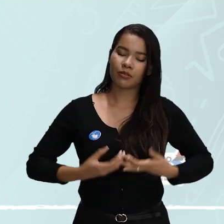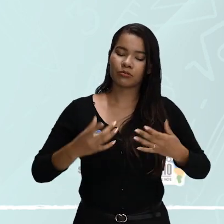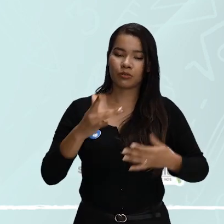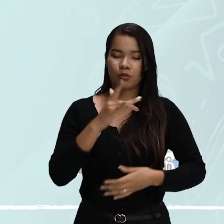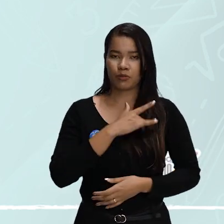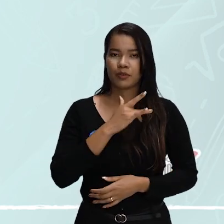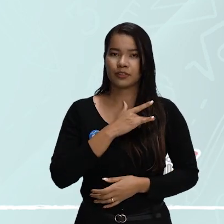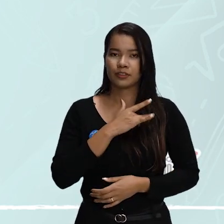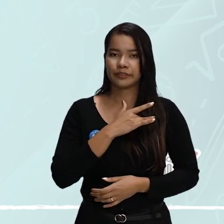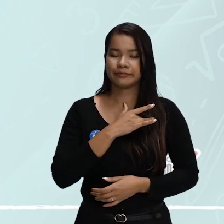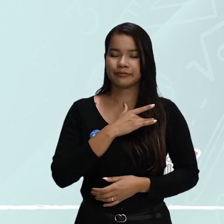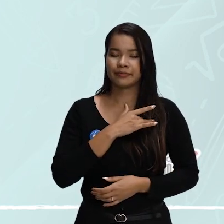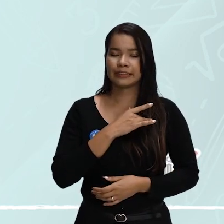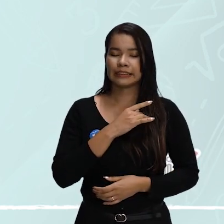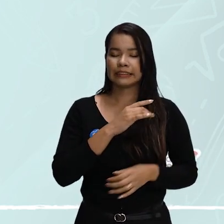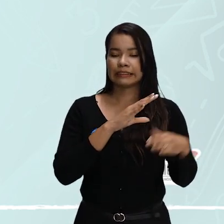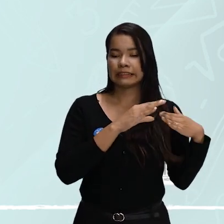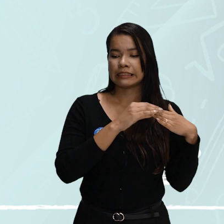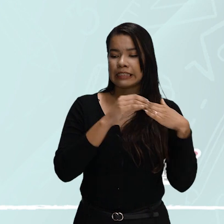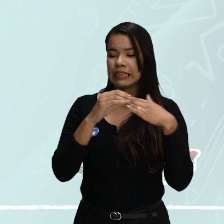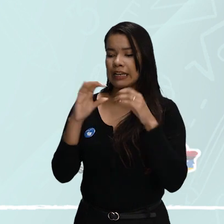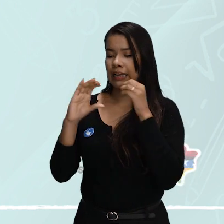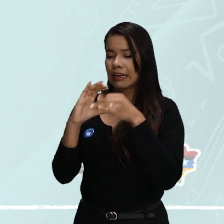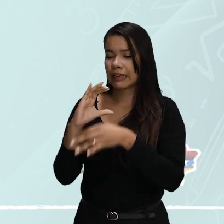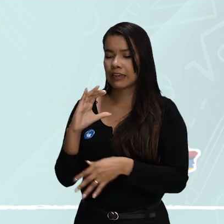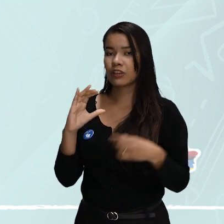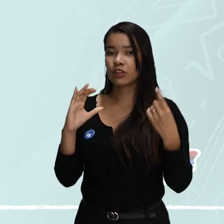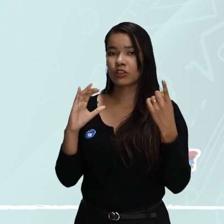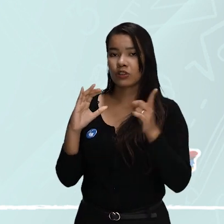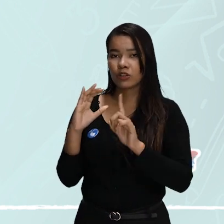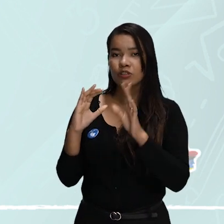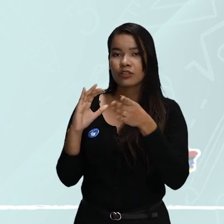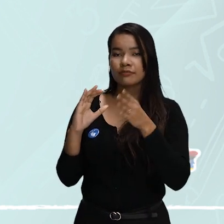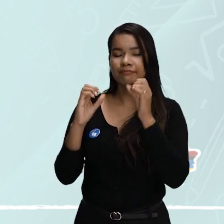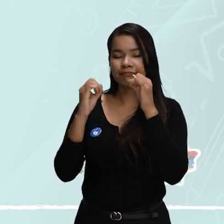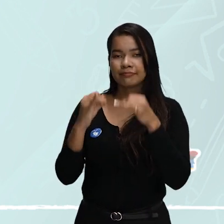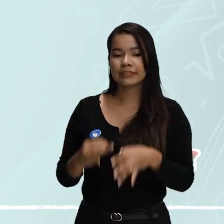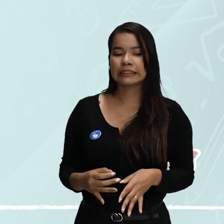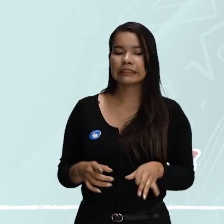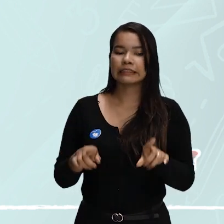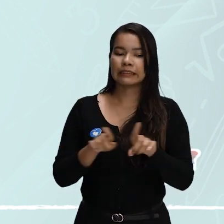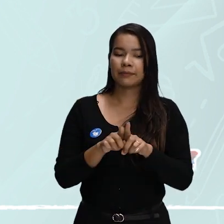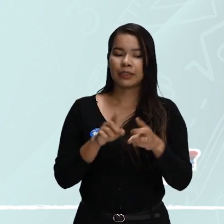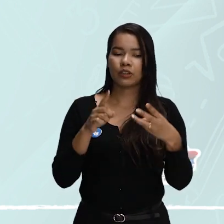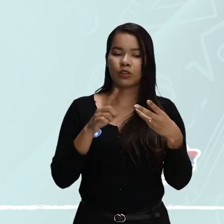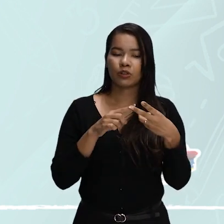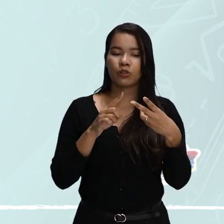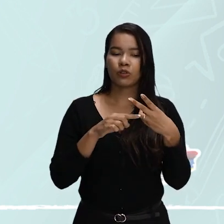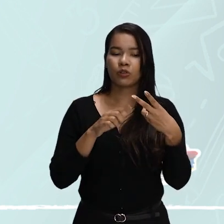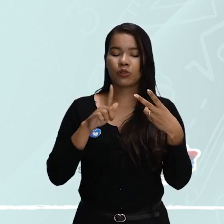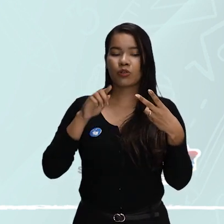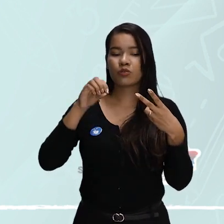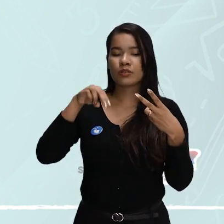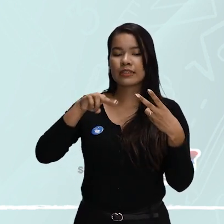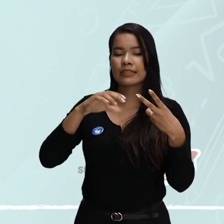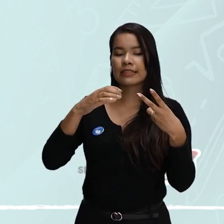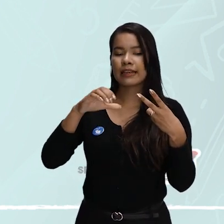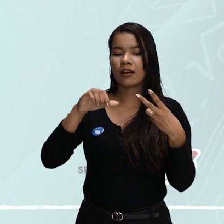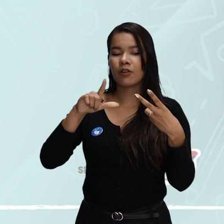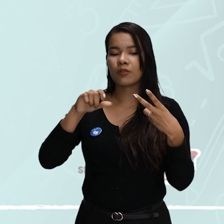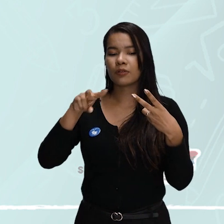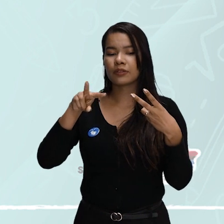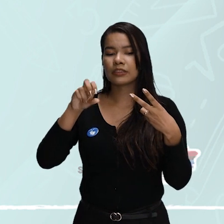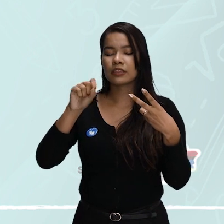Ele que traz essa exaltação, essas características que nós falamos. Temos o Gonçalves de Magalhães, não menos importante, porque ele é o